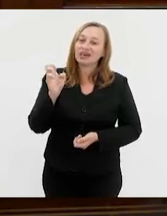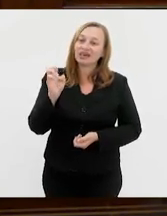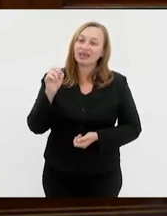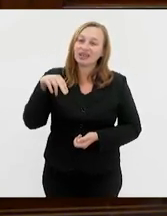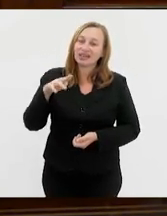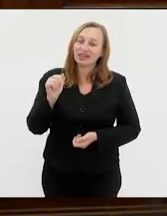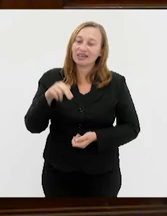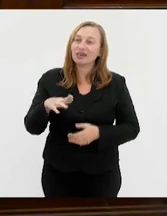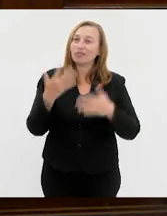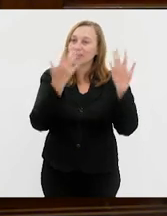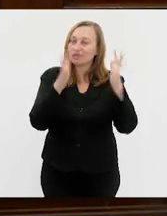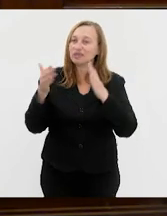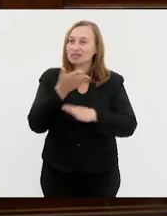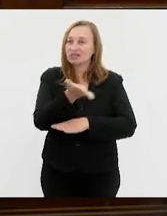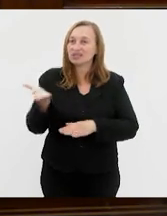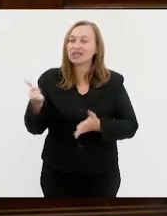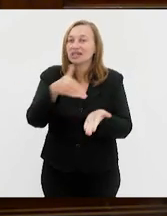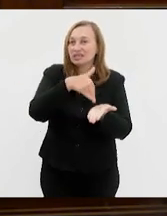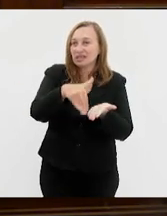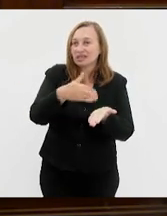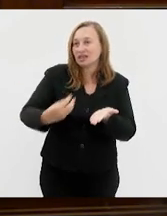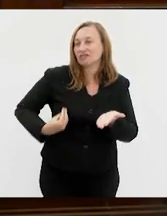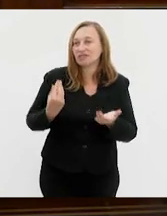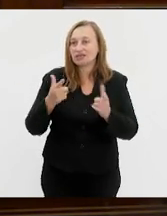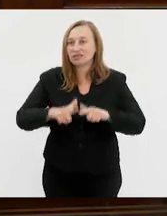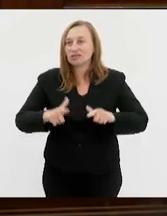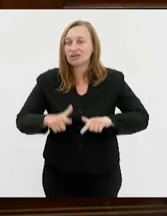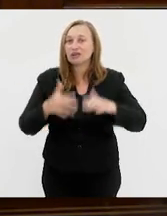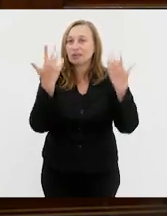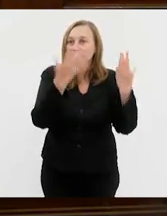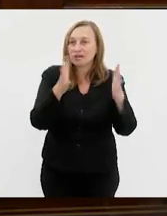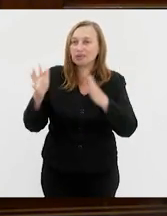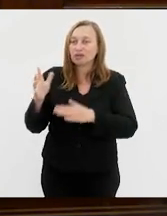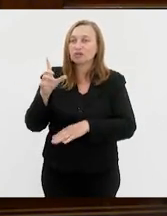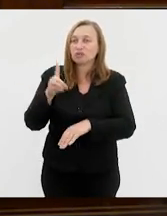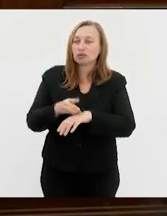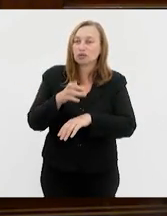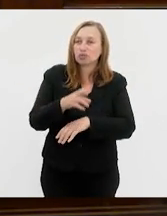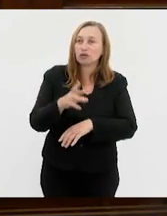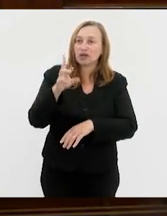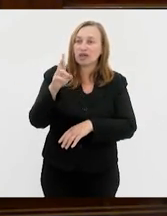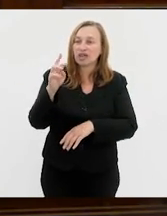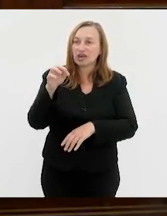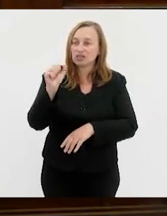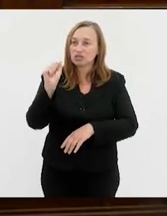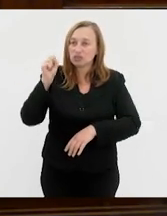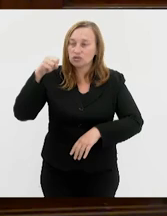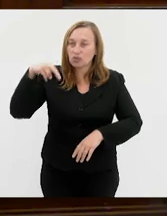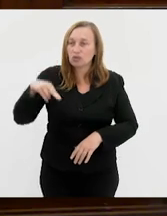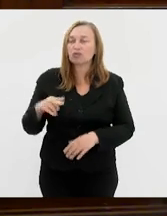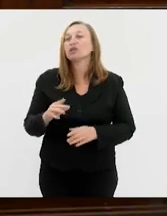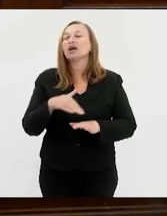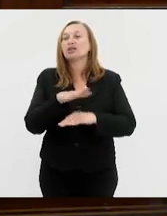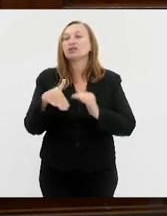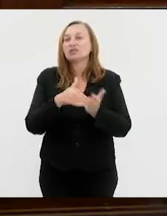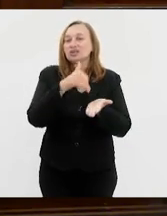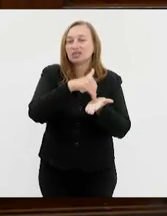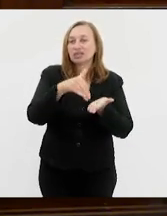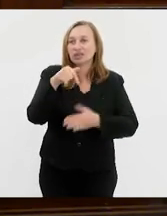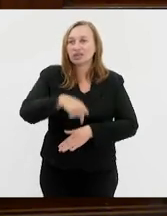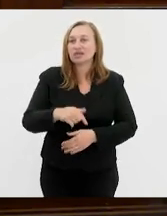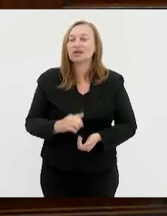os secretários aqui presentes, saudando o doutor Emerson, eu saúdo todos os secretários aqui, e